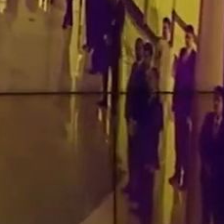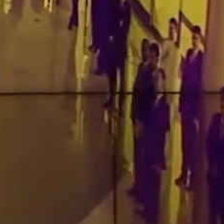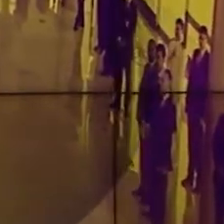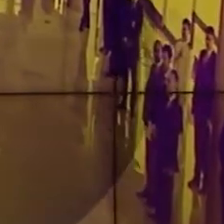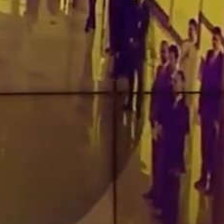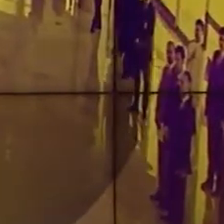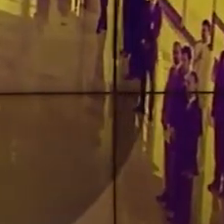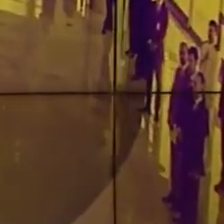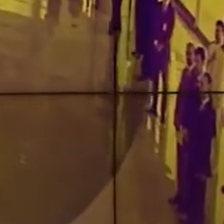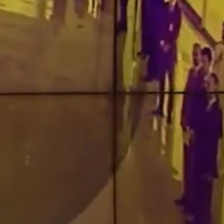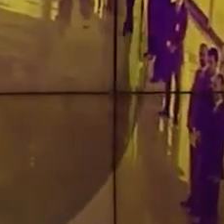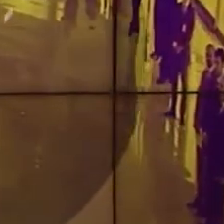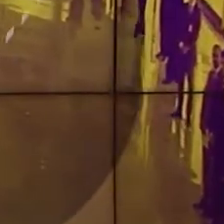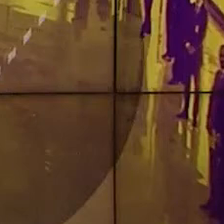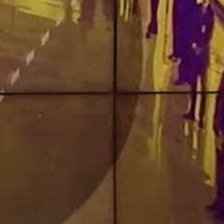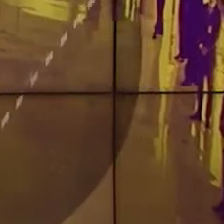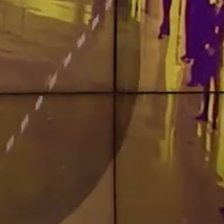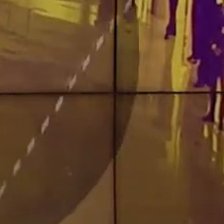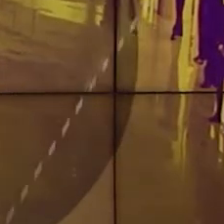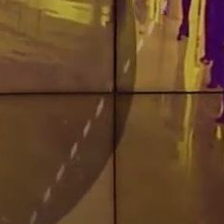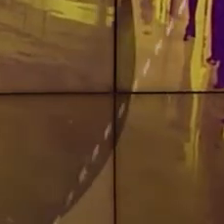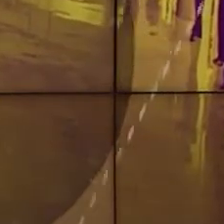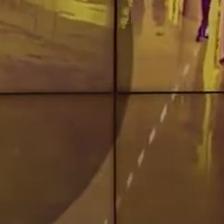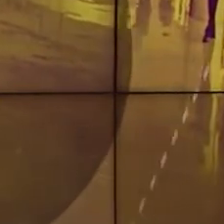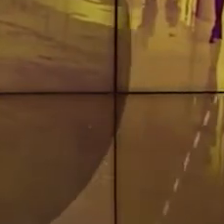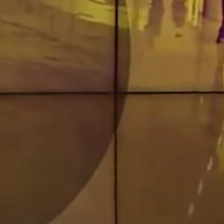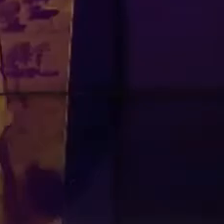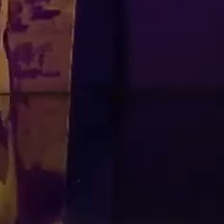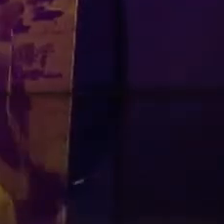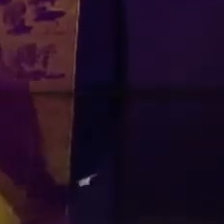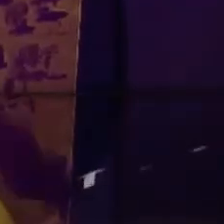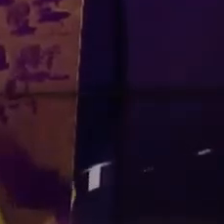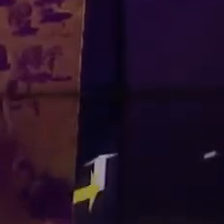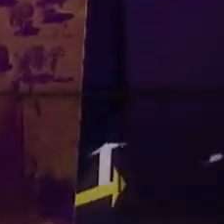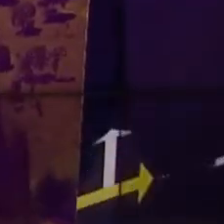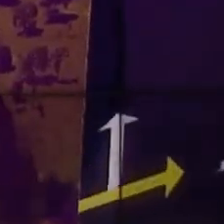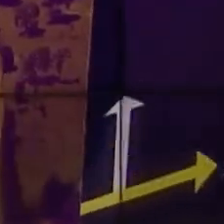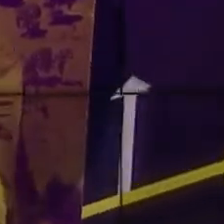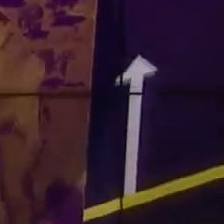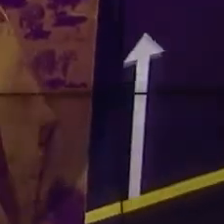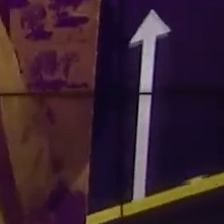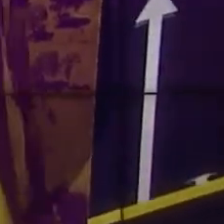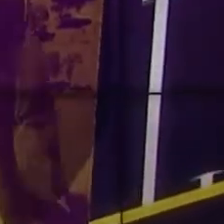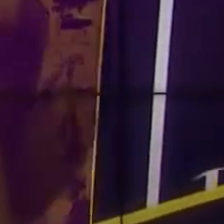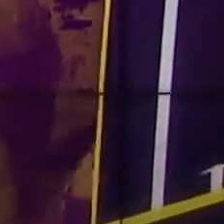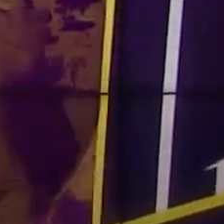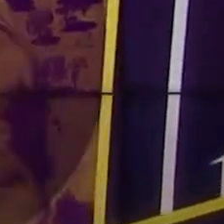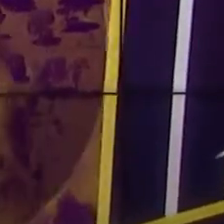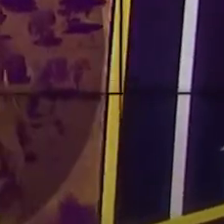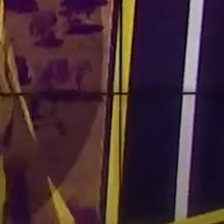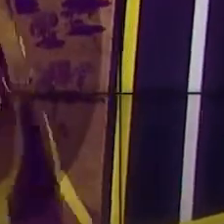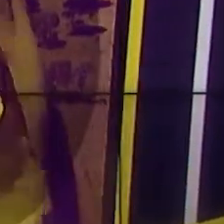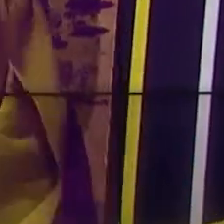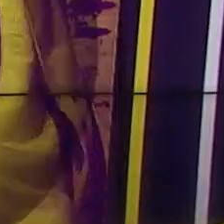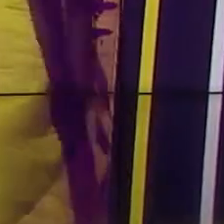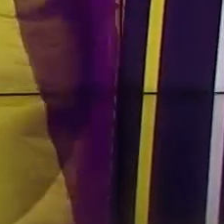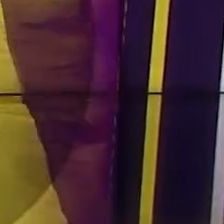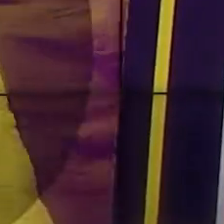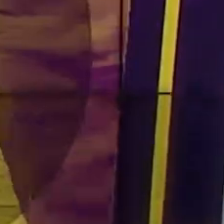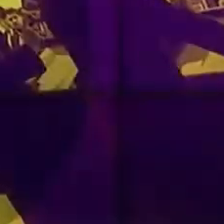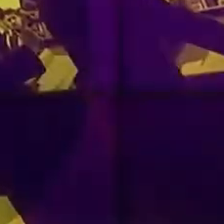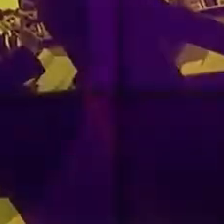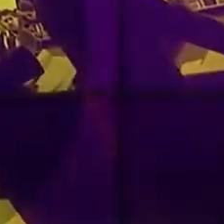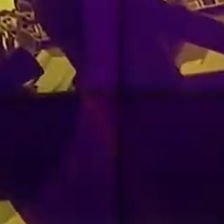sobre açúcar e etanol. O evento reúne a cadeia produtiva do setor suco-alcooleiro e entidades representantes do